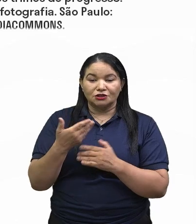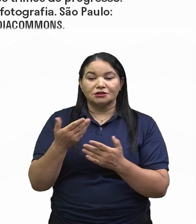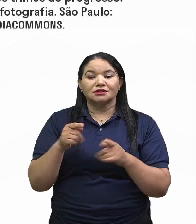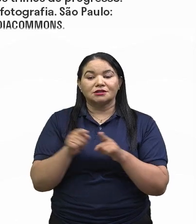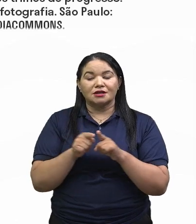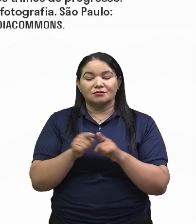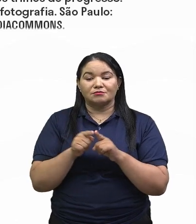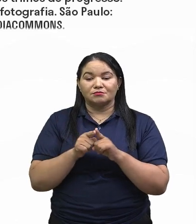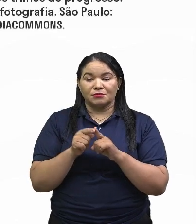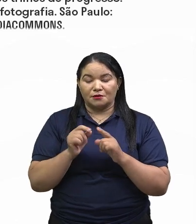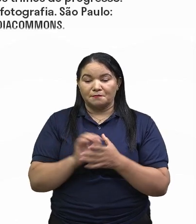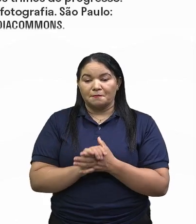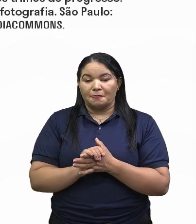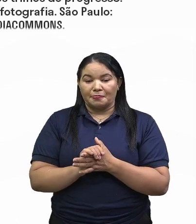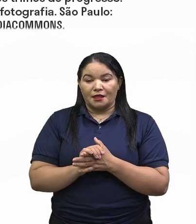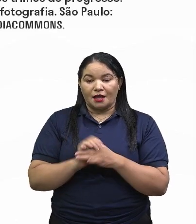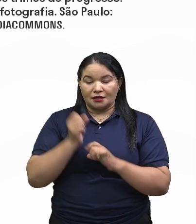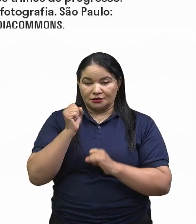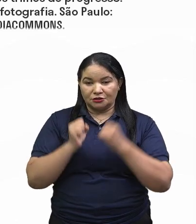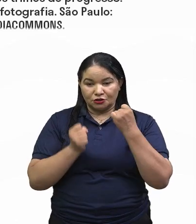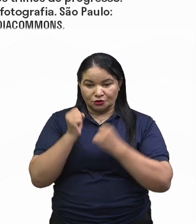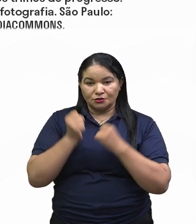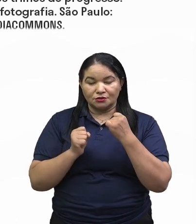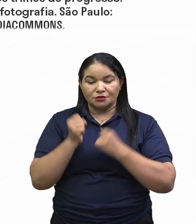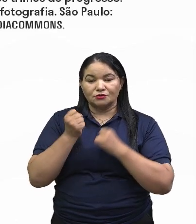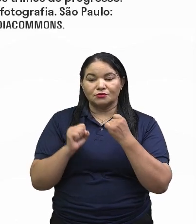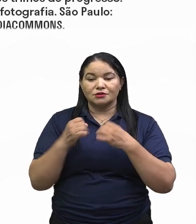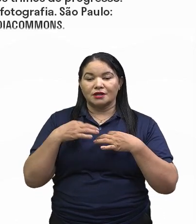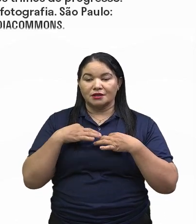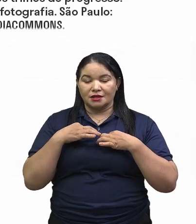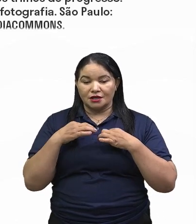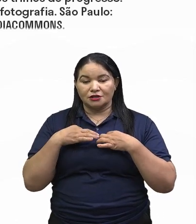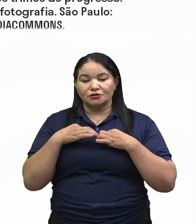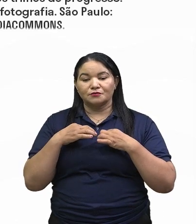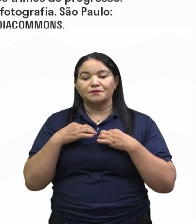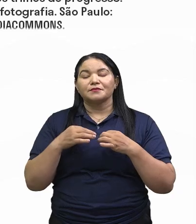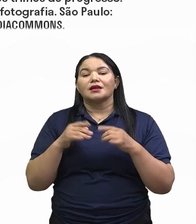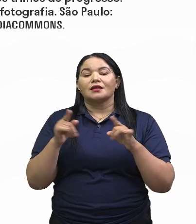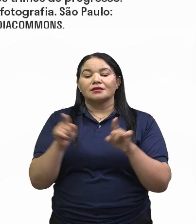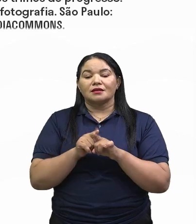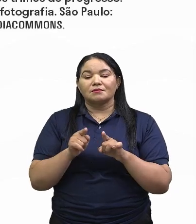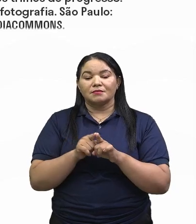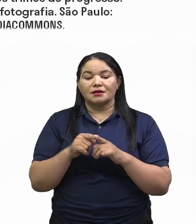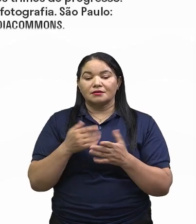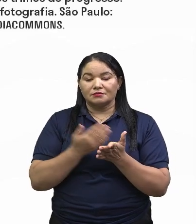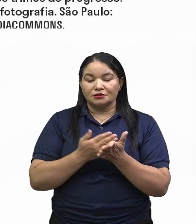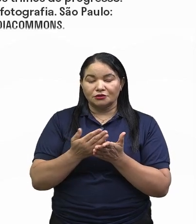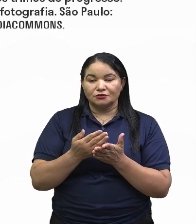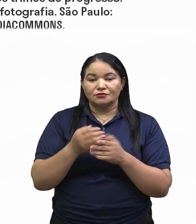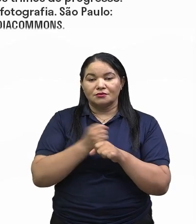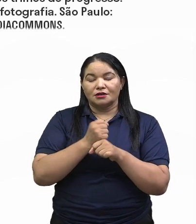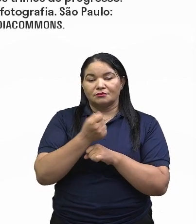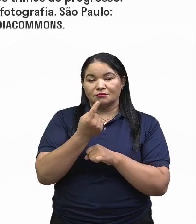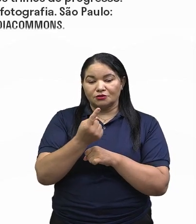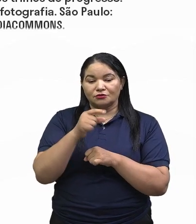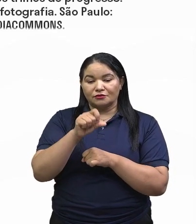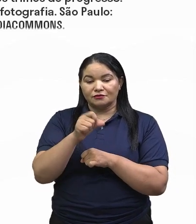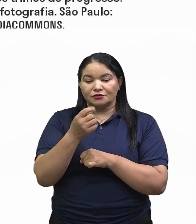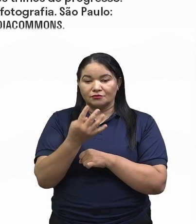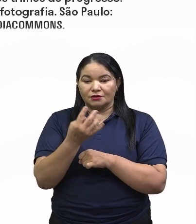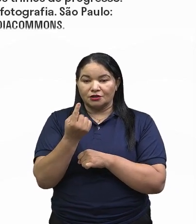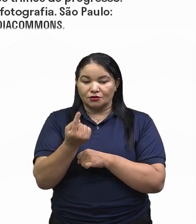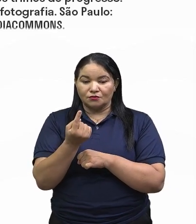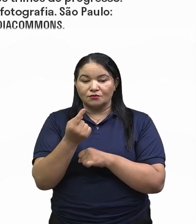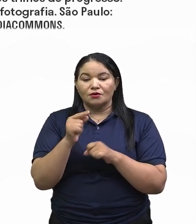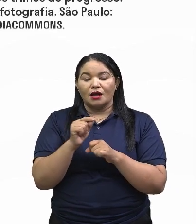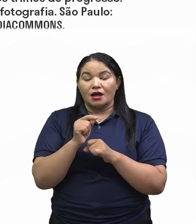da instalação da indústria têxtil, Mas, a partir de 1941, você tem o surgimento da